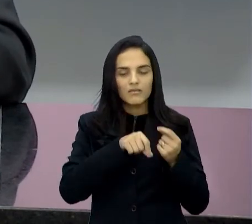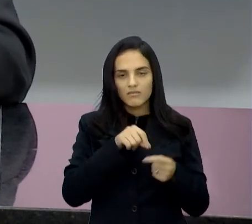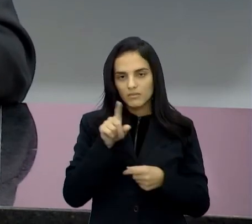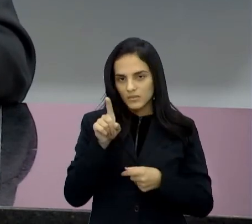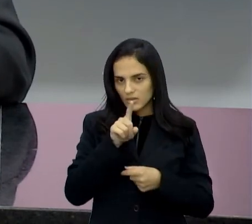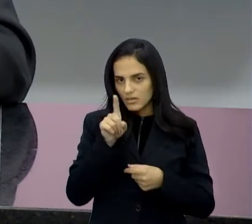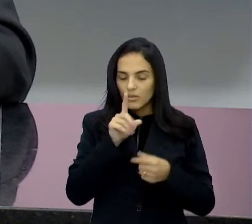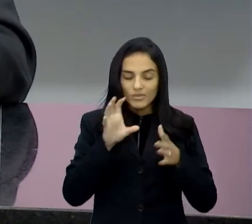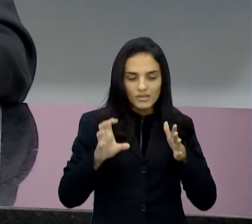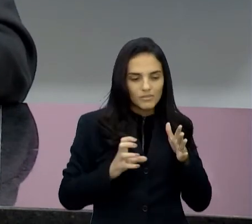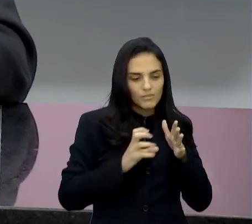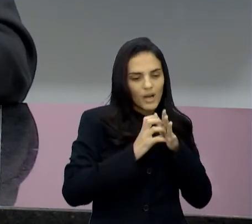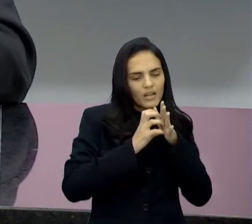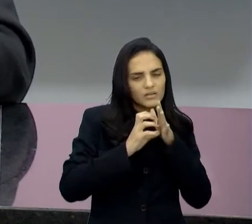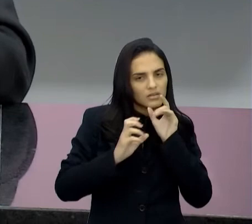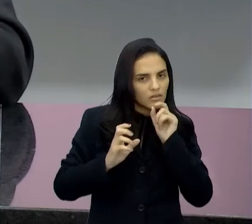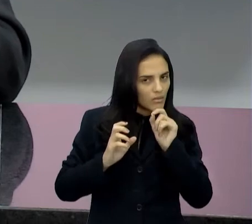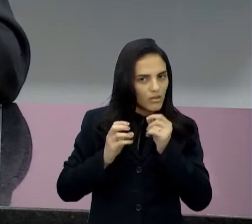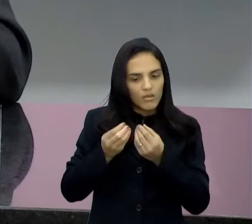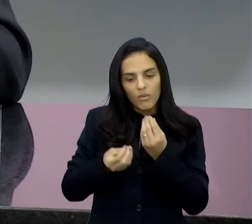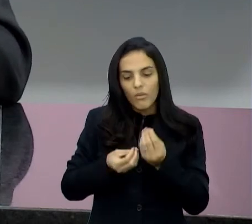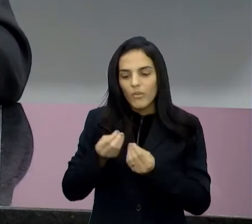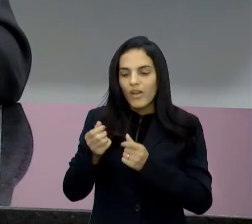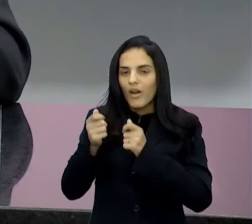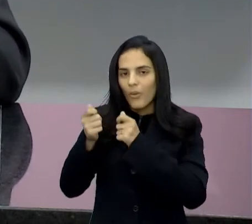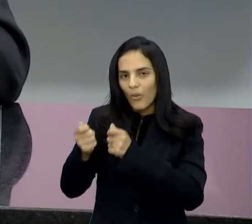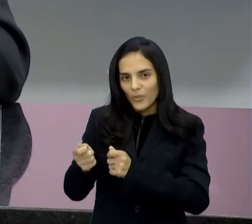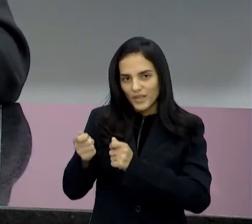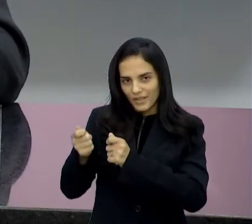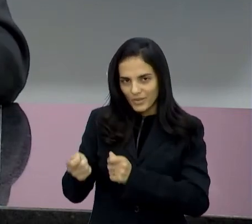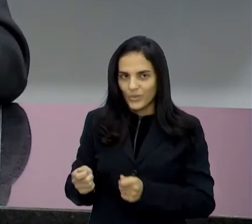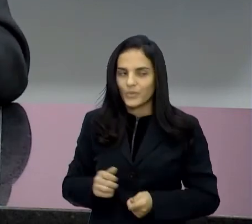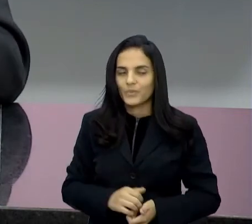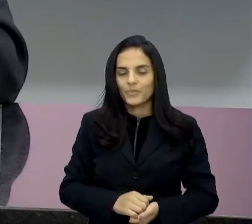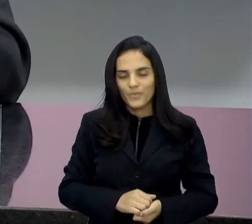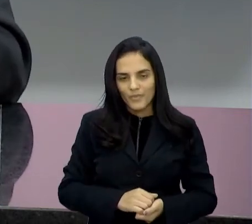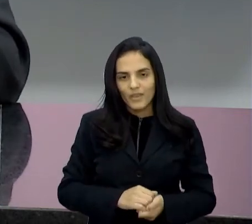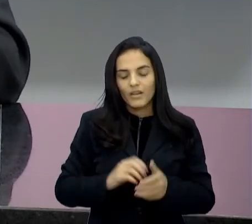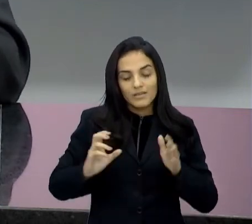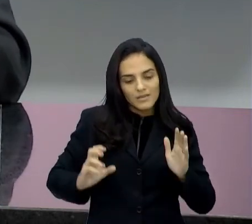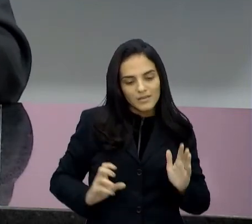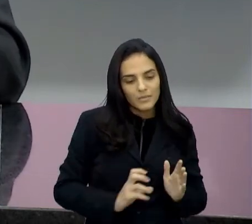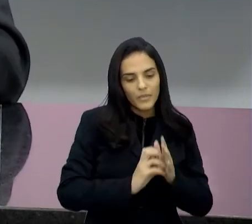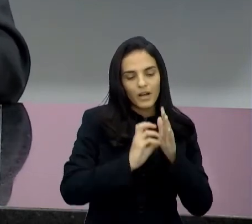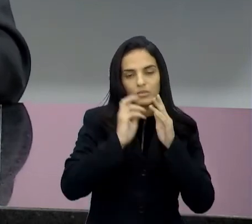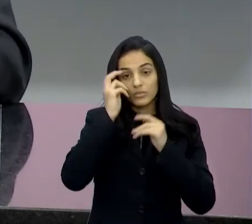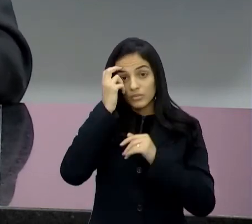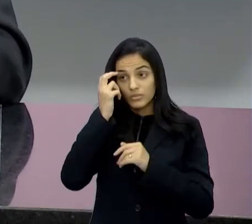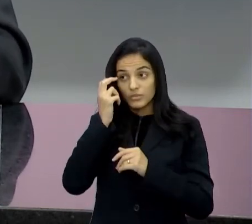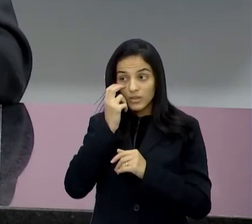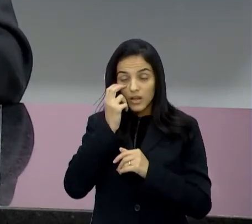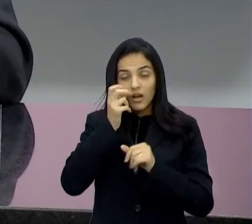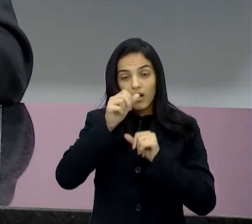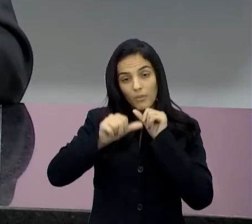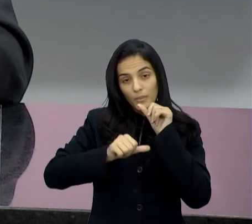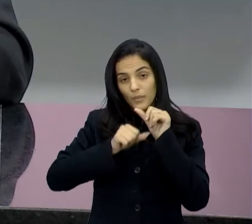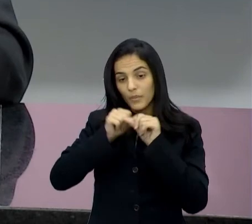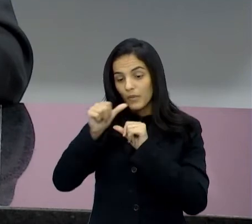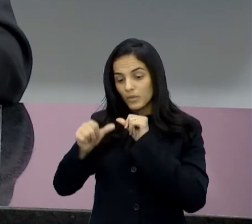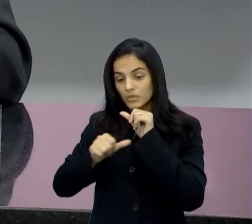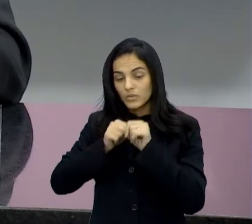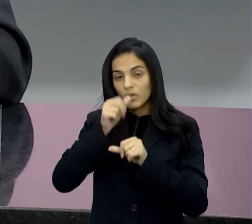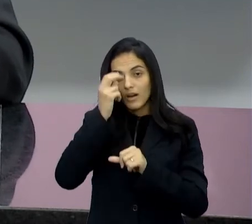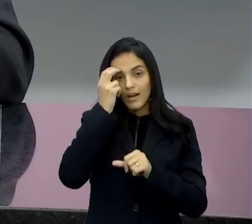Esse choque ele foi de forma obrigatória. Então, esse choque cultural acabou transformando